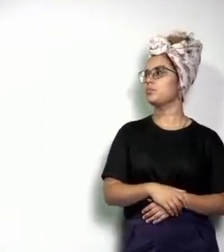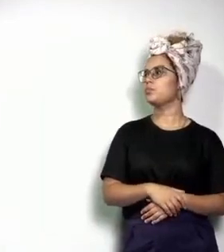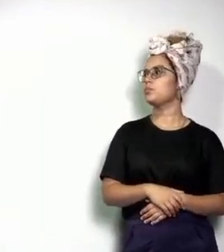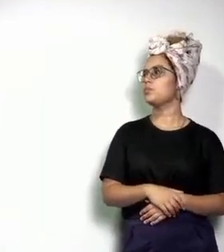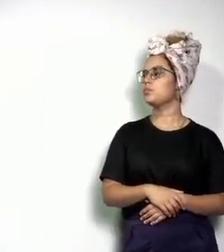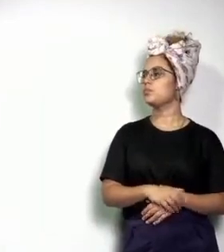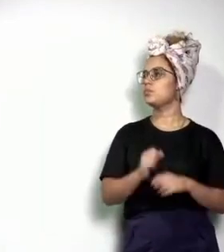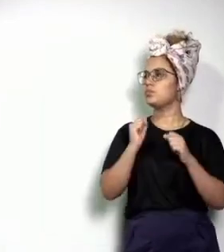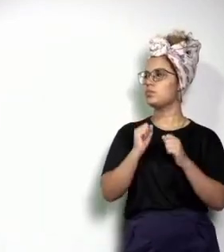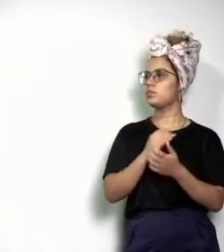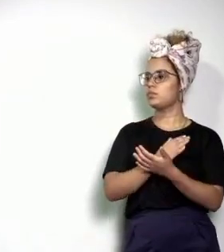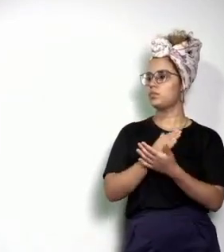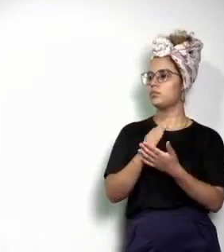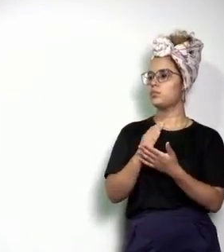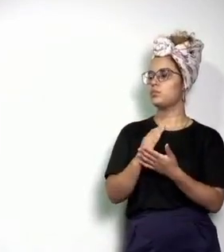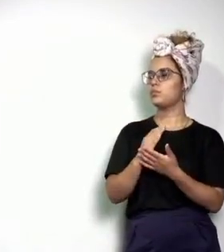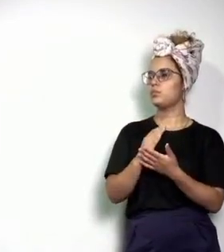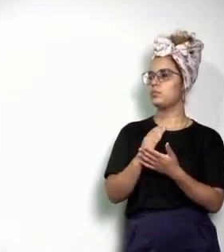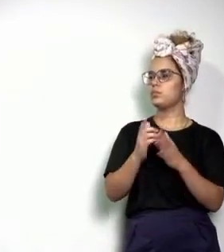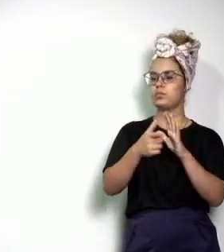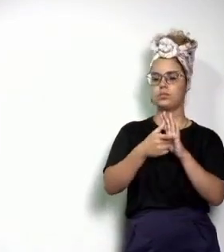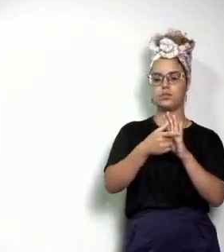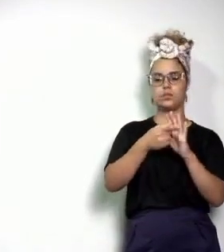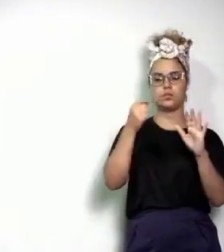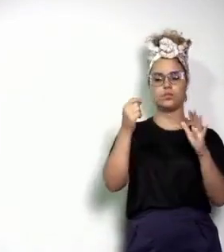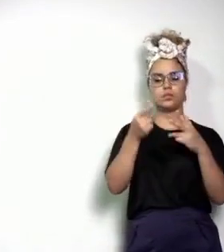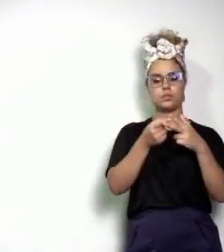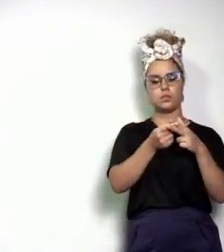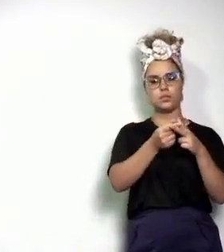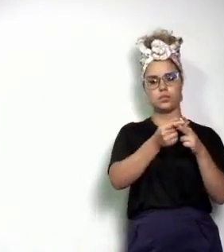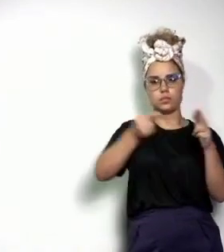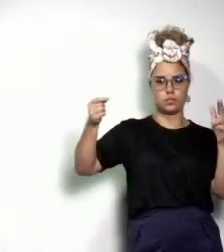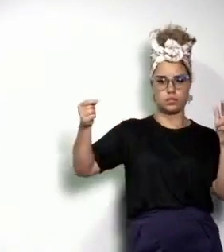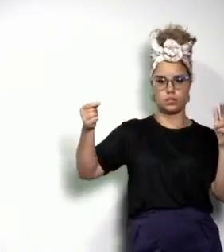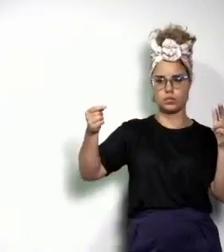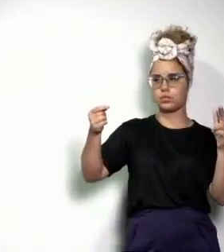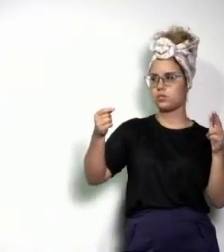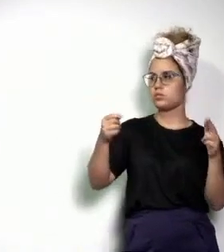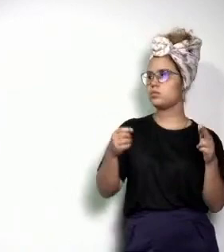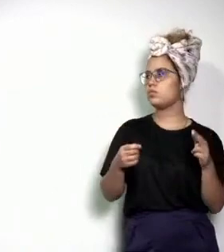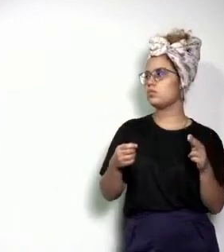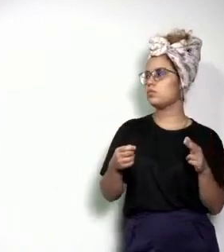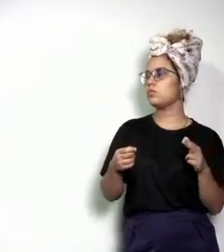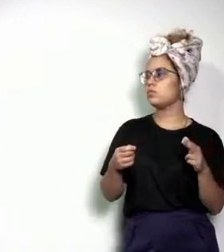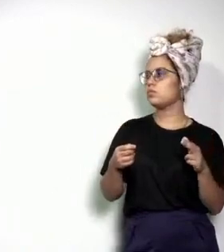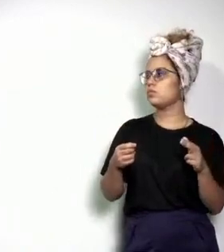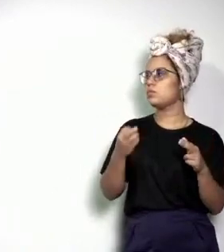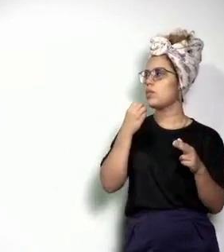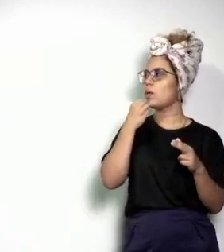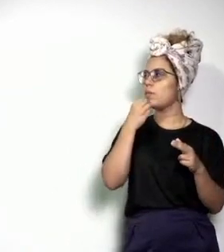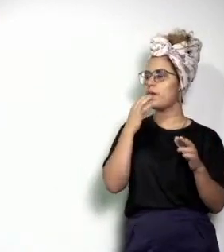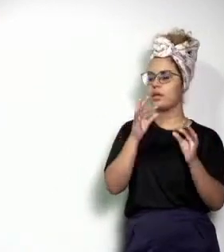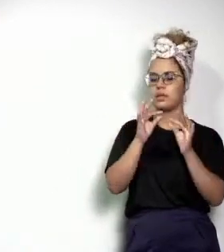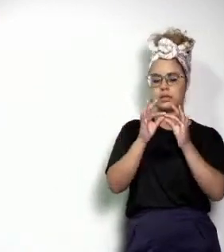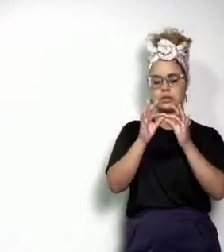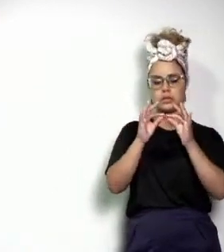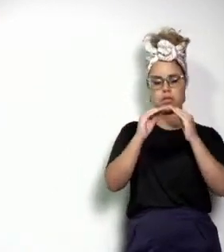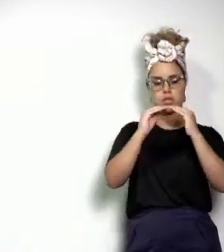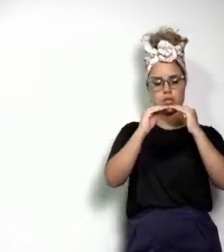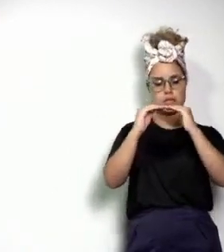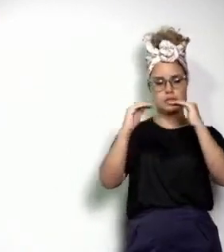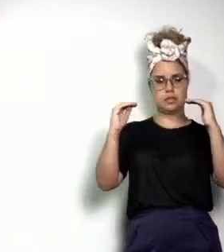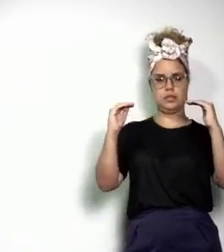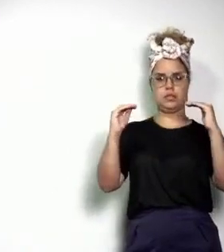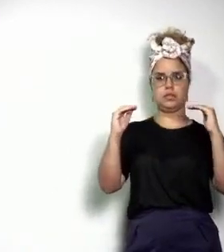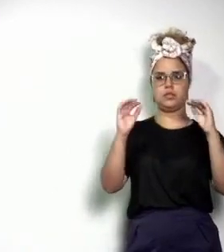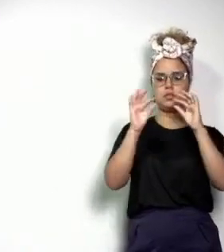Então, vocês podem começar tirando o pino. Ele é literalmente puxar para trás de uma maneira bem reta, para